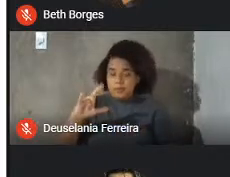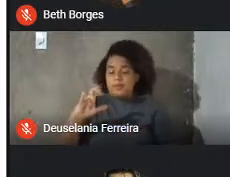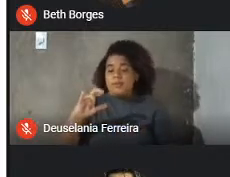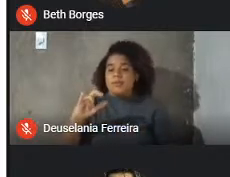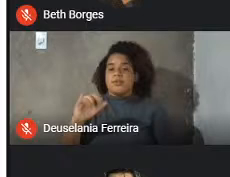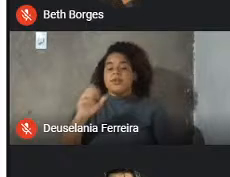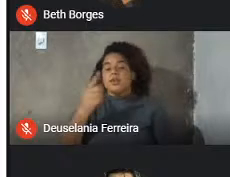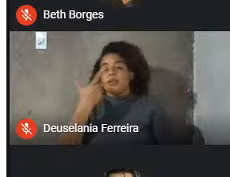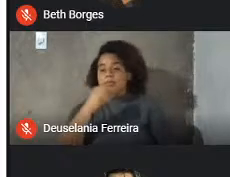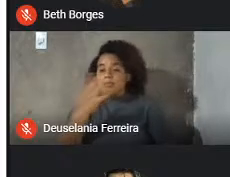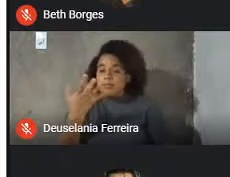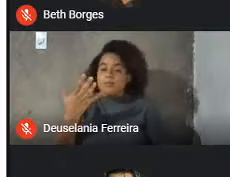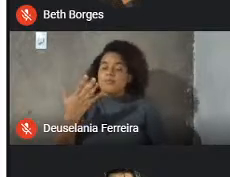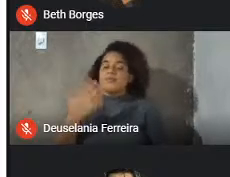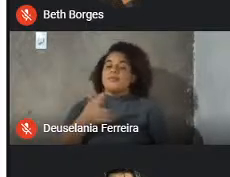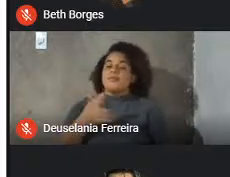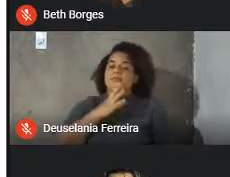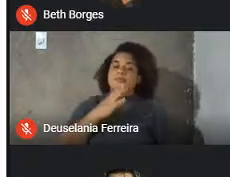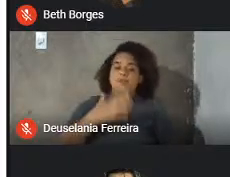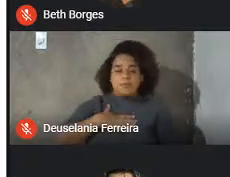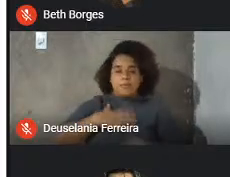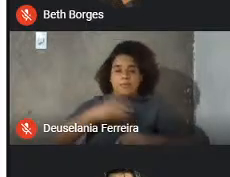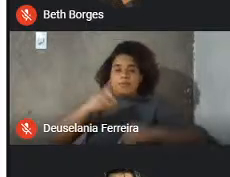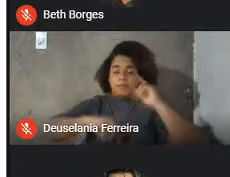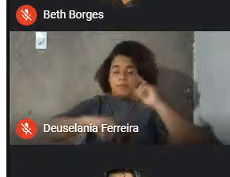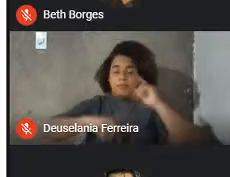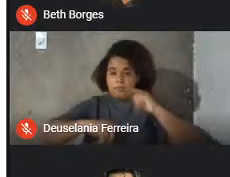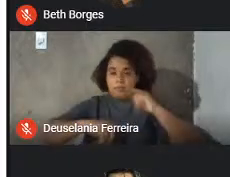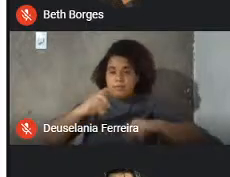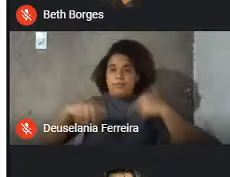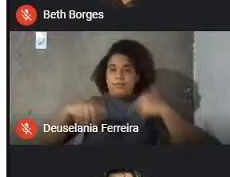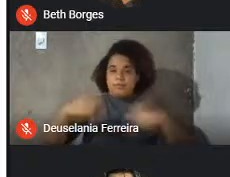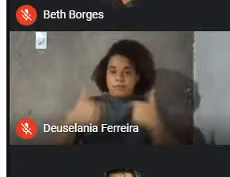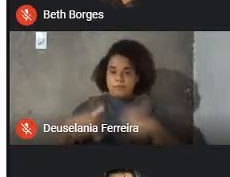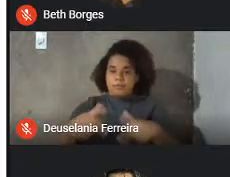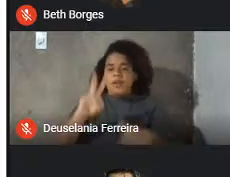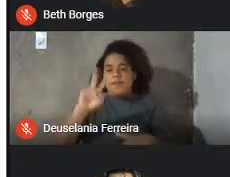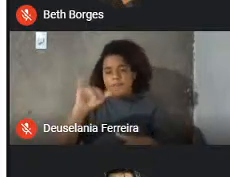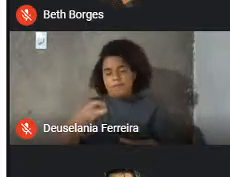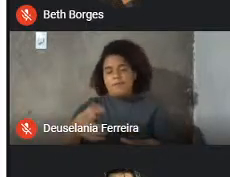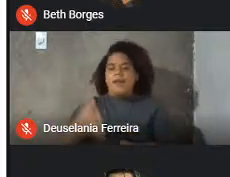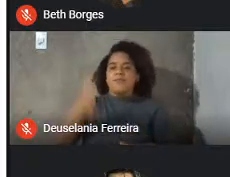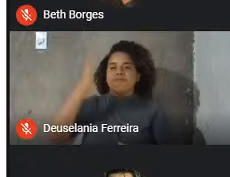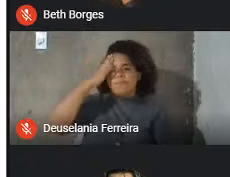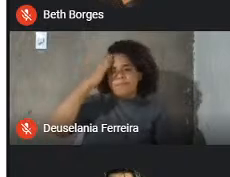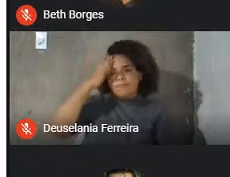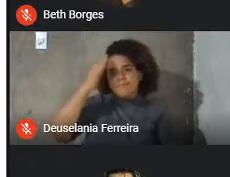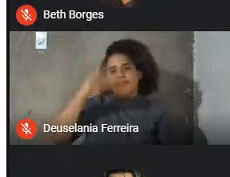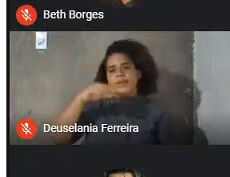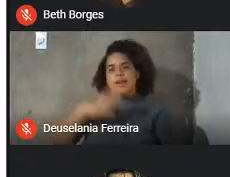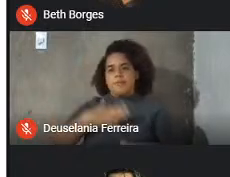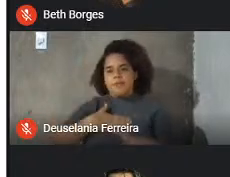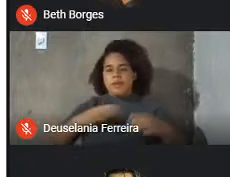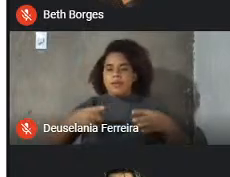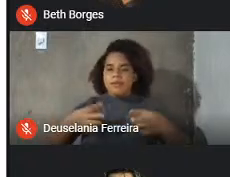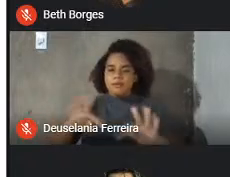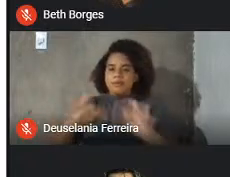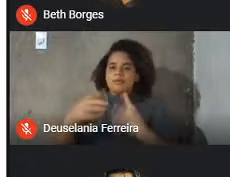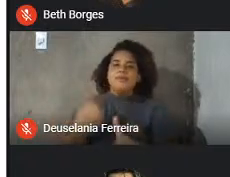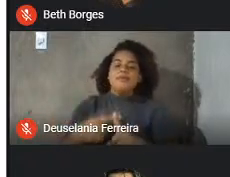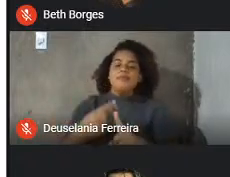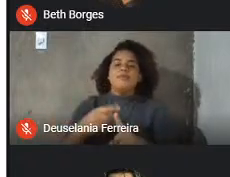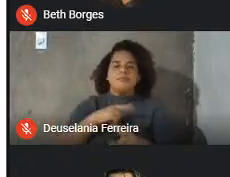quiser conhecer meus materiais de trabalho, por lá vocês também vão entender por que é muita tecnologia e por que estava